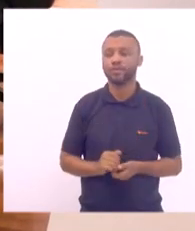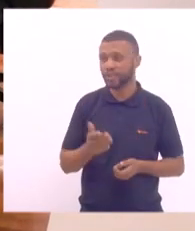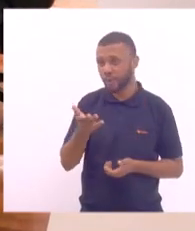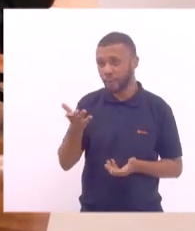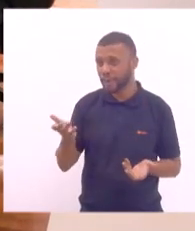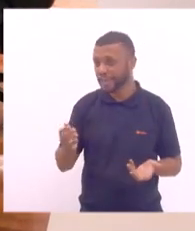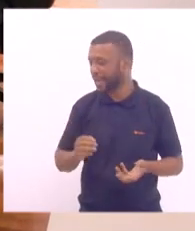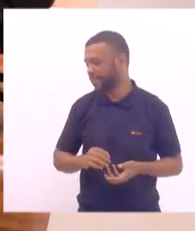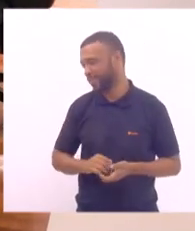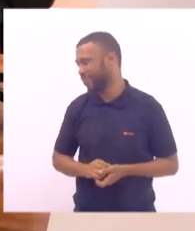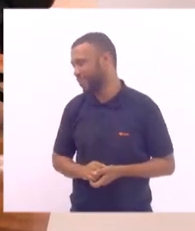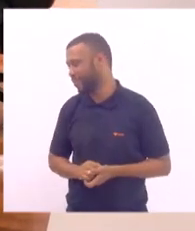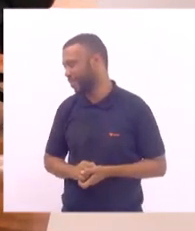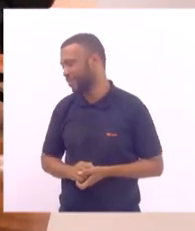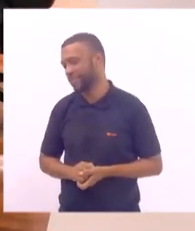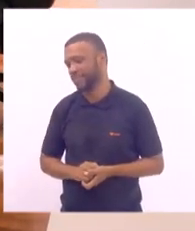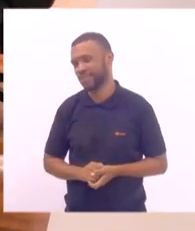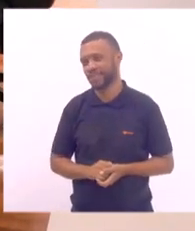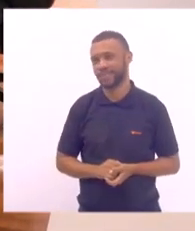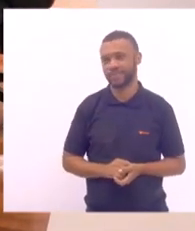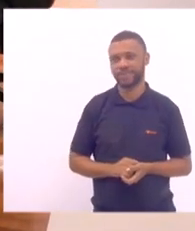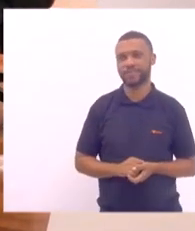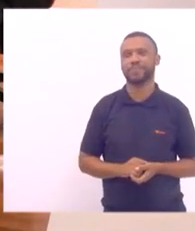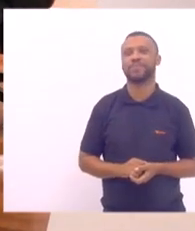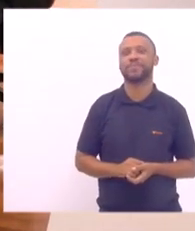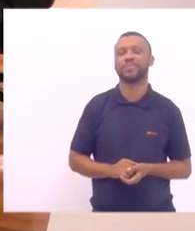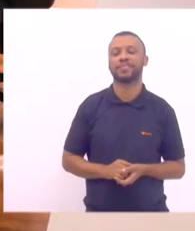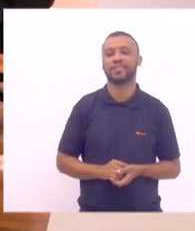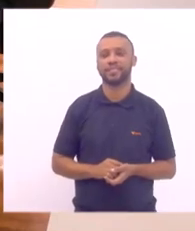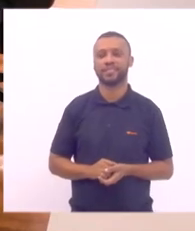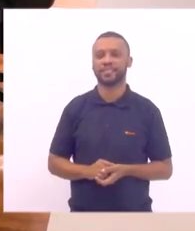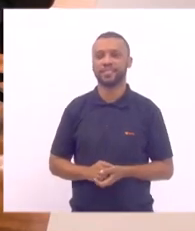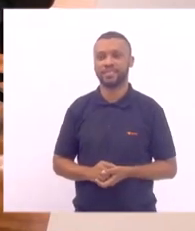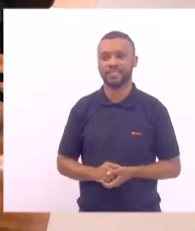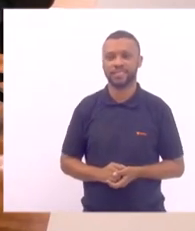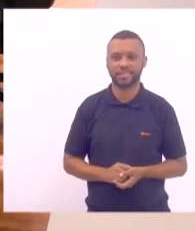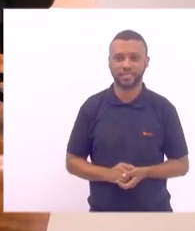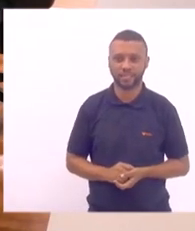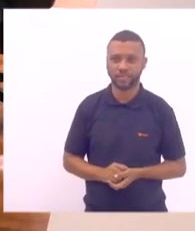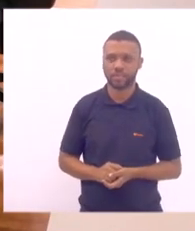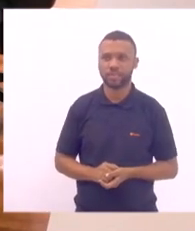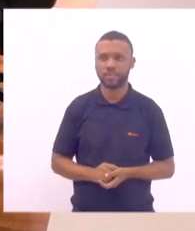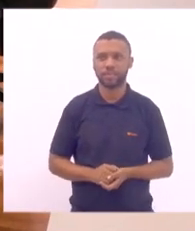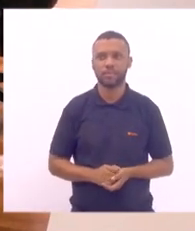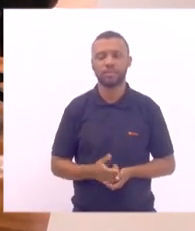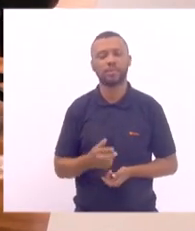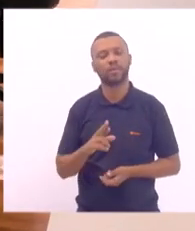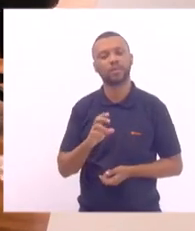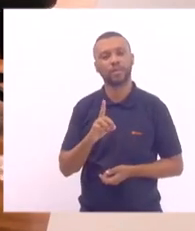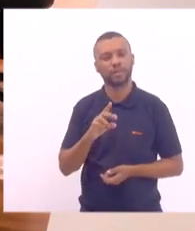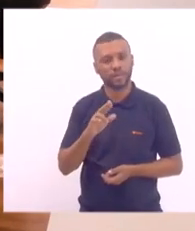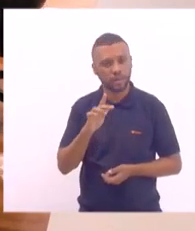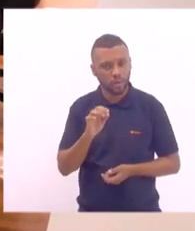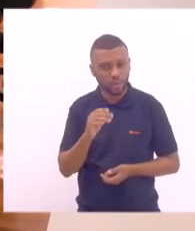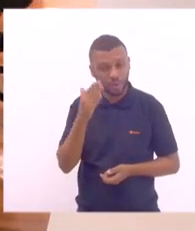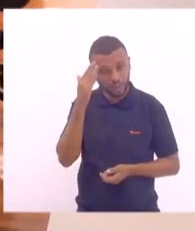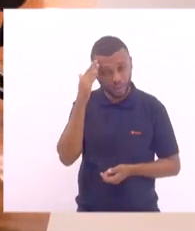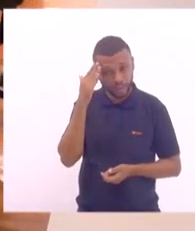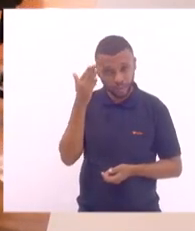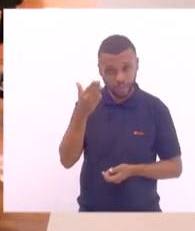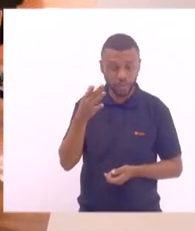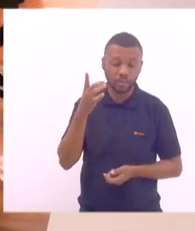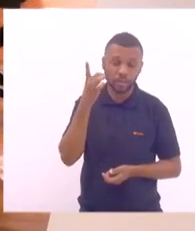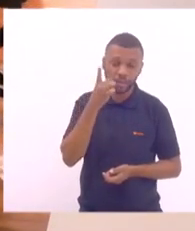ser manutenção, se ficar. Né? Ô, Rodrigo. Senhor. Eu sei que você, sendo um deputado do